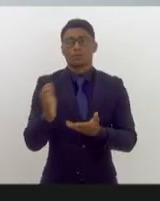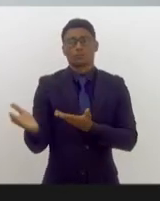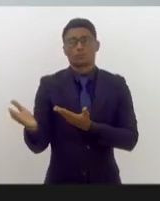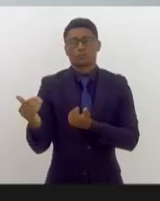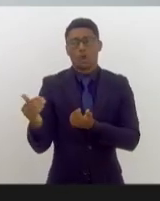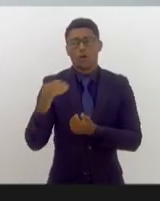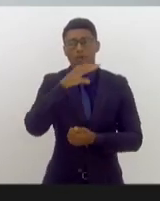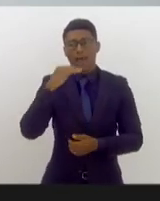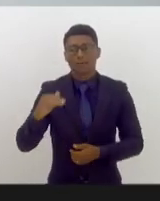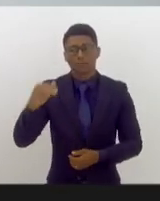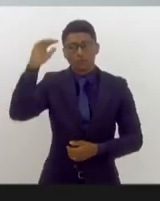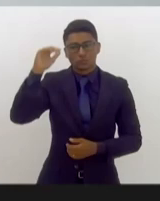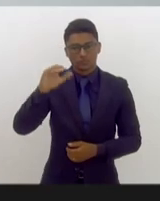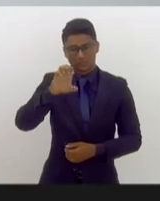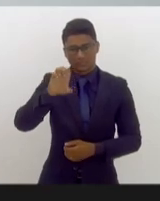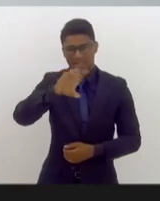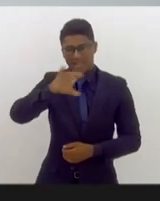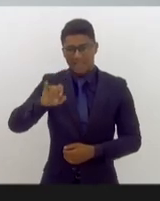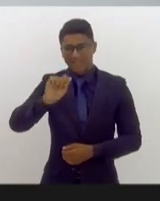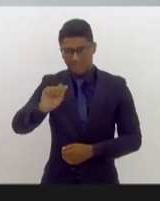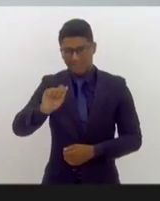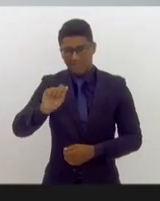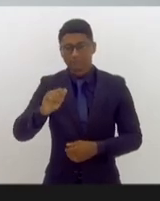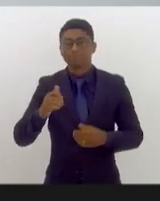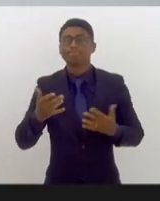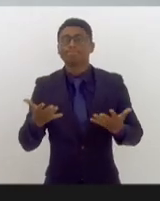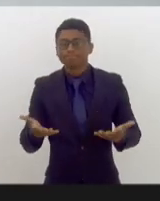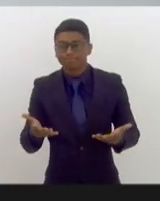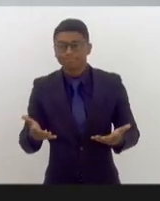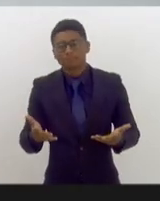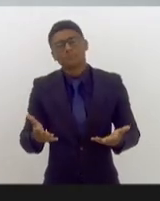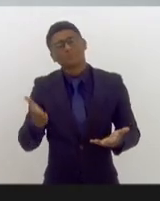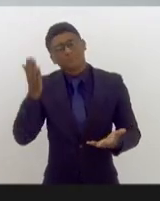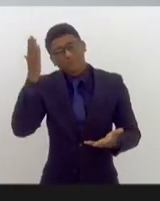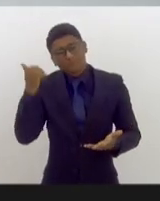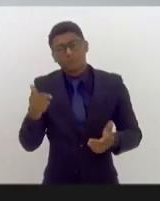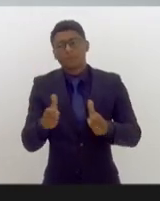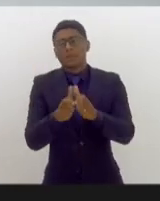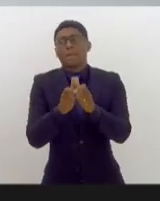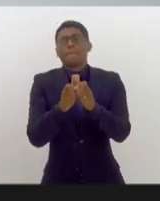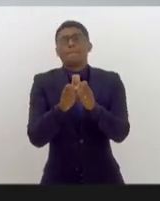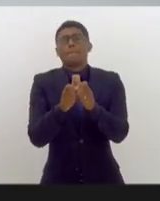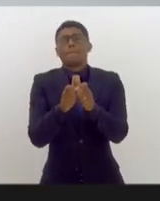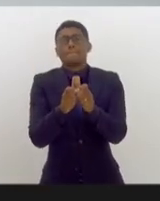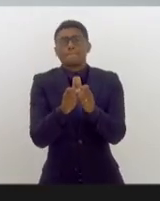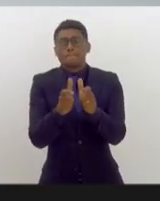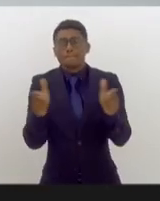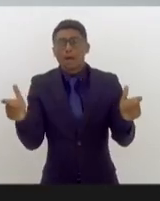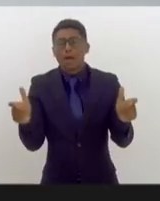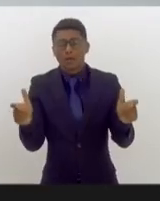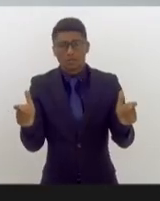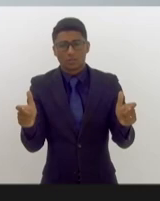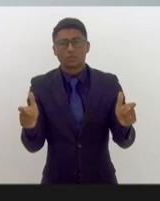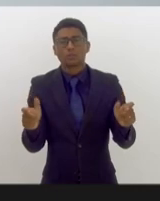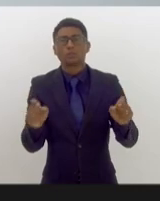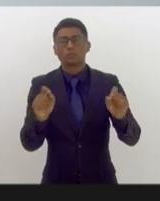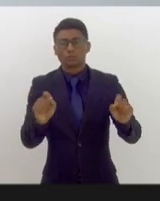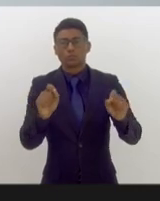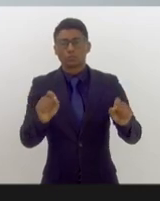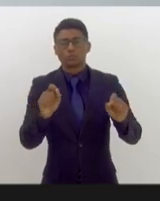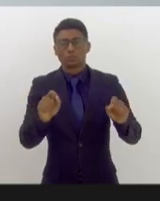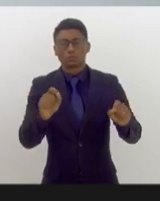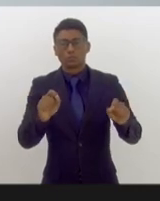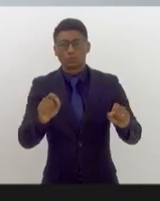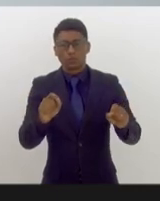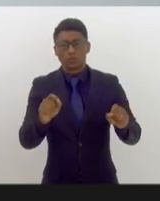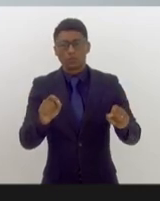oferta ou a necessidade predominante, ainda que não única e exclusiva, é de oferta